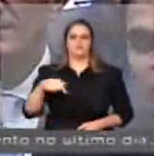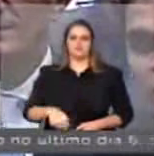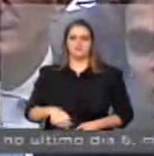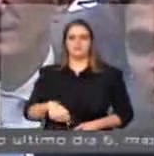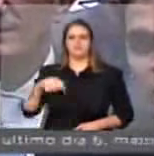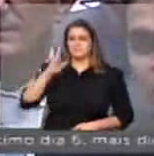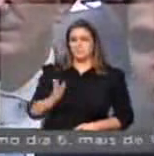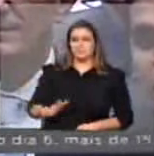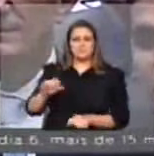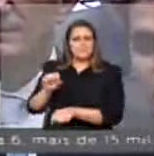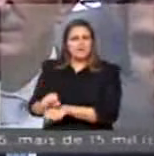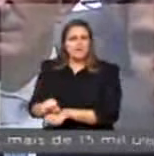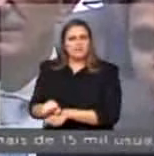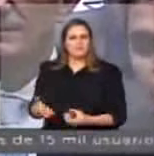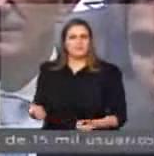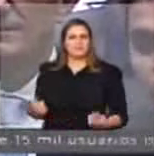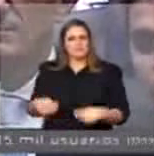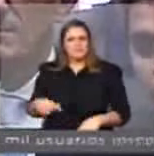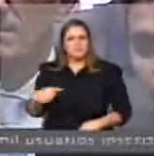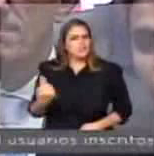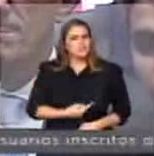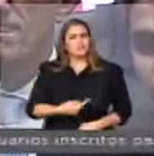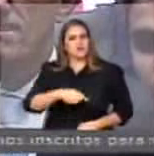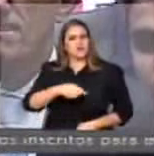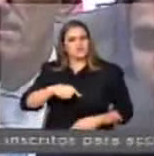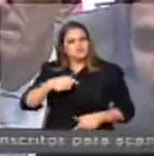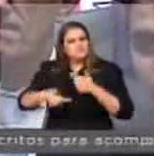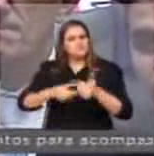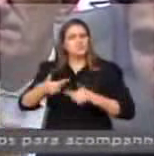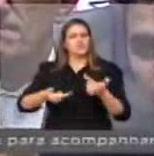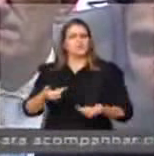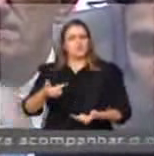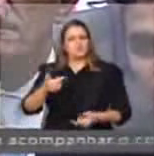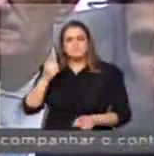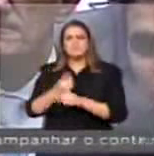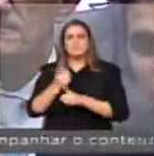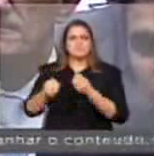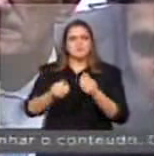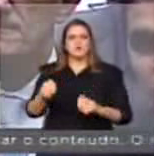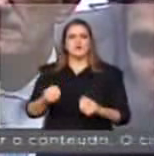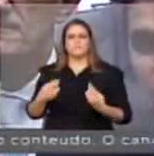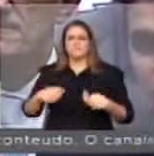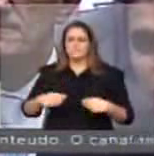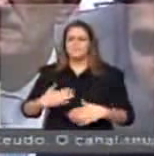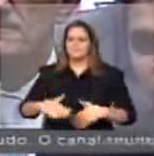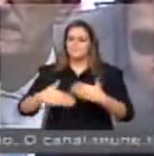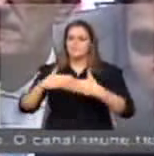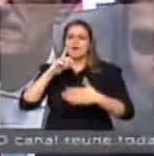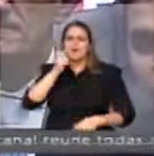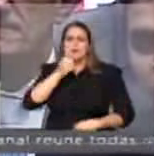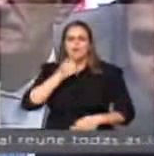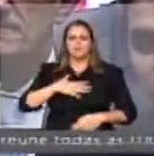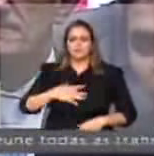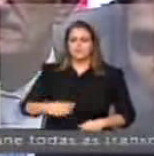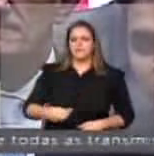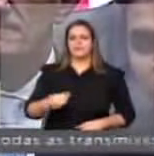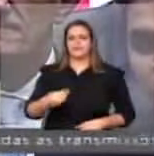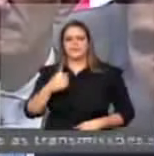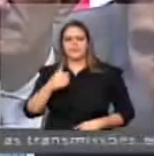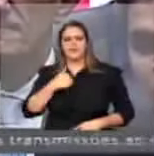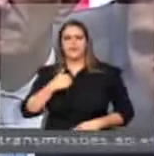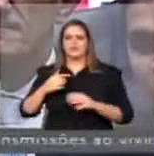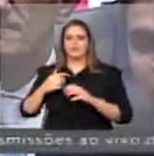parado. E nós temos que encontrar essa saída. Em nome dessa saída, do progresso dos alagoanos, dos meus filhos, de